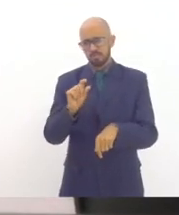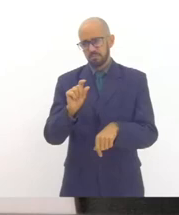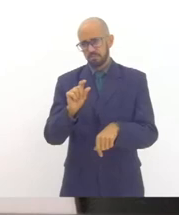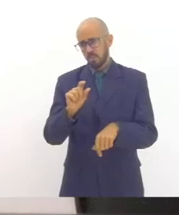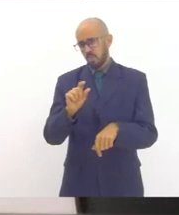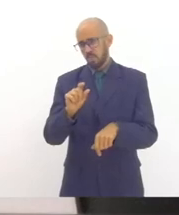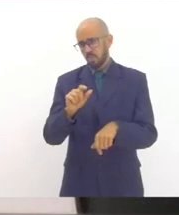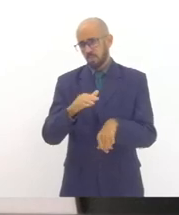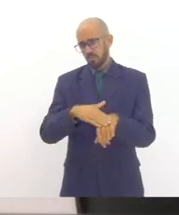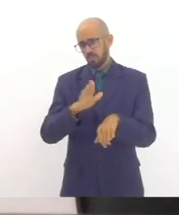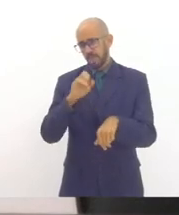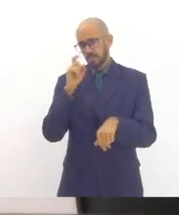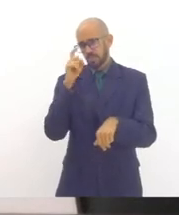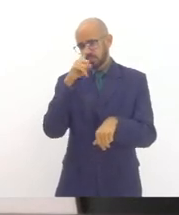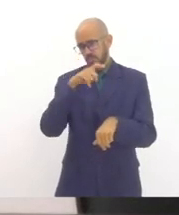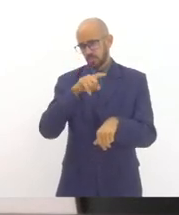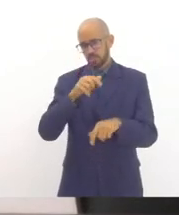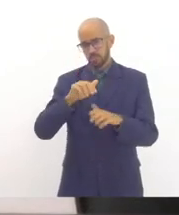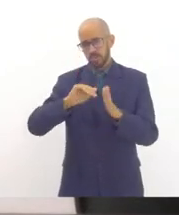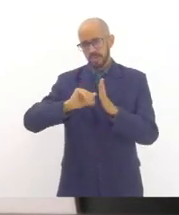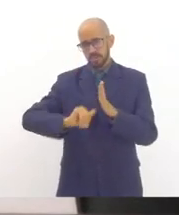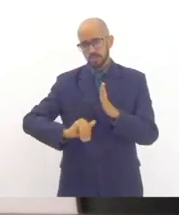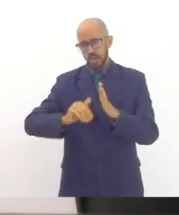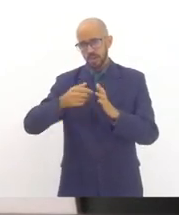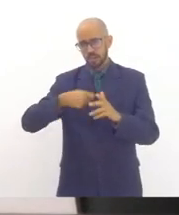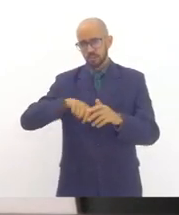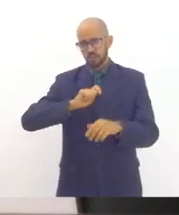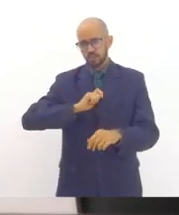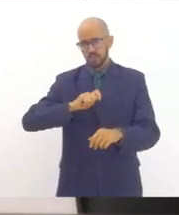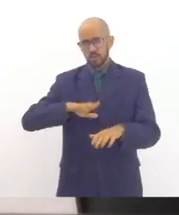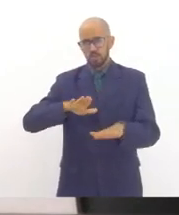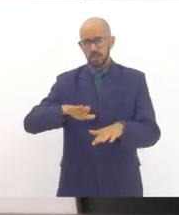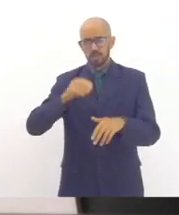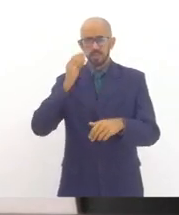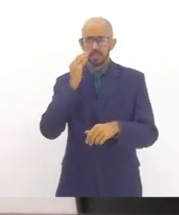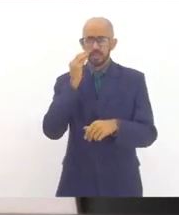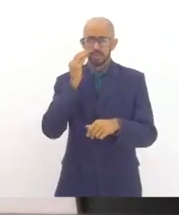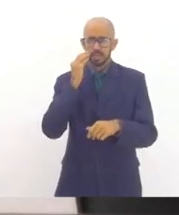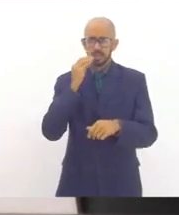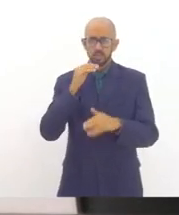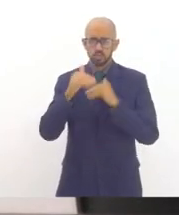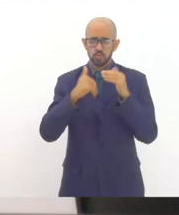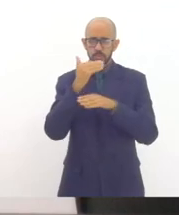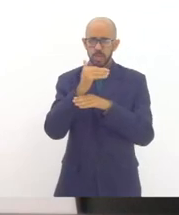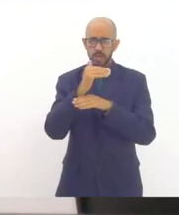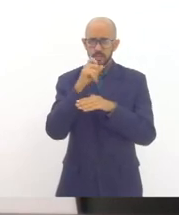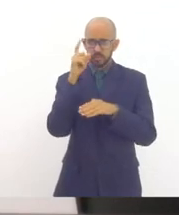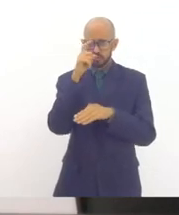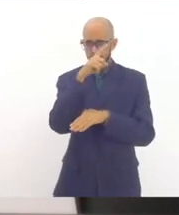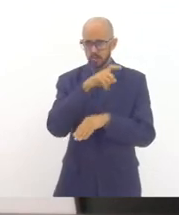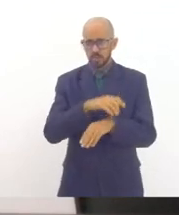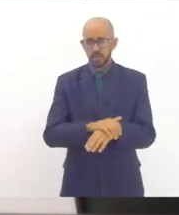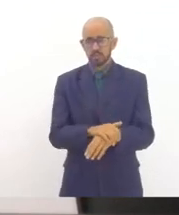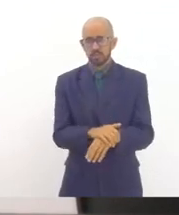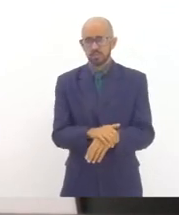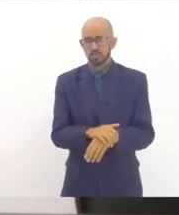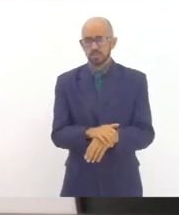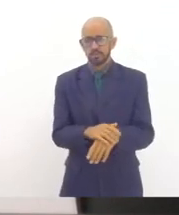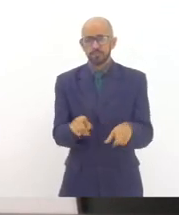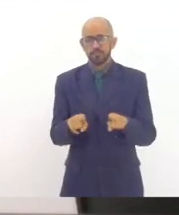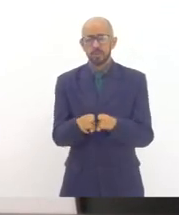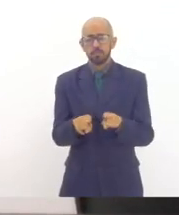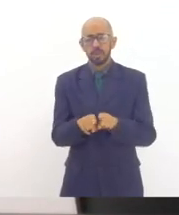com essa retirada do espanhol, mas nós estamos tentando sanar também essa dificuldade. Né, e nós temos também